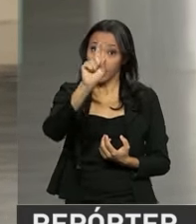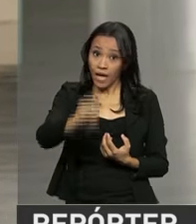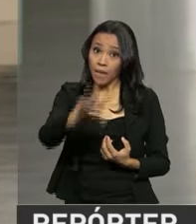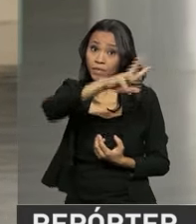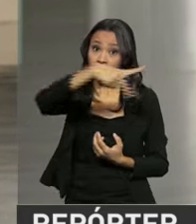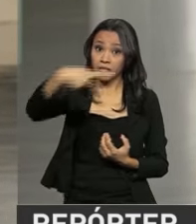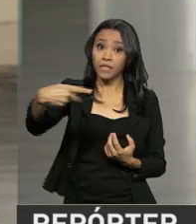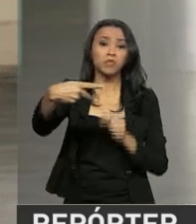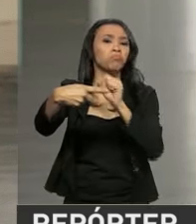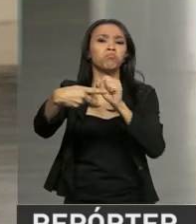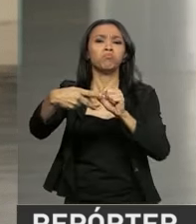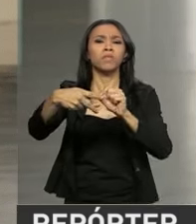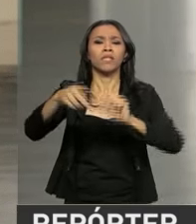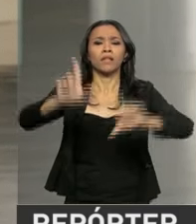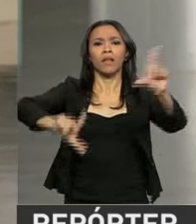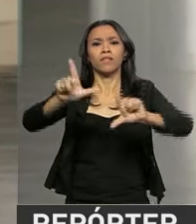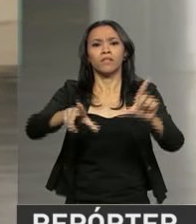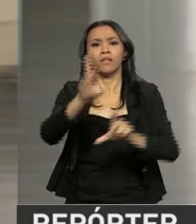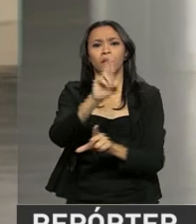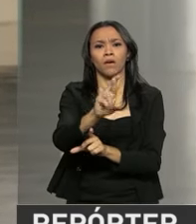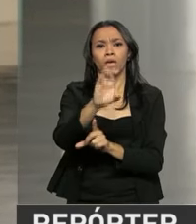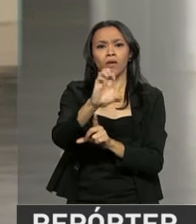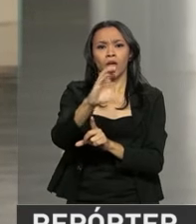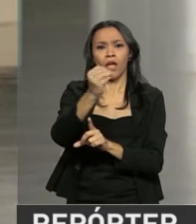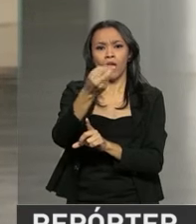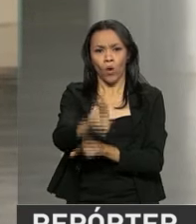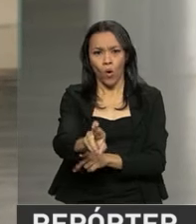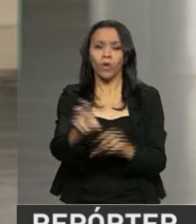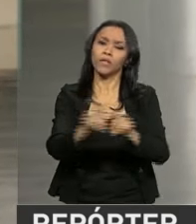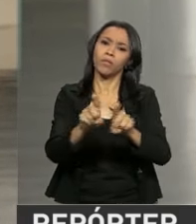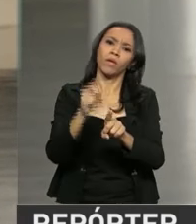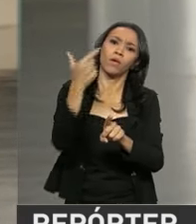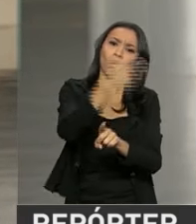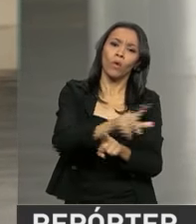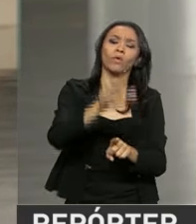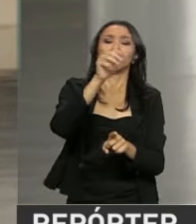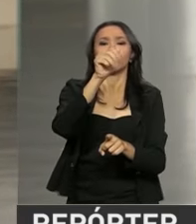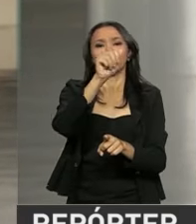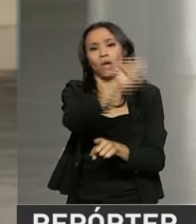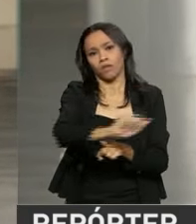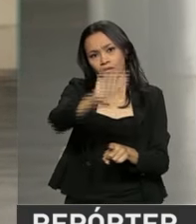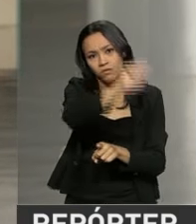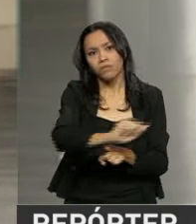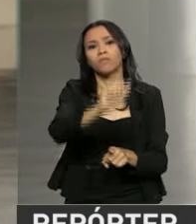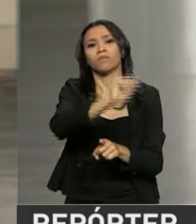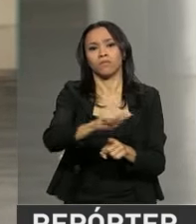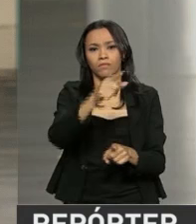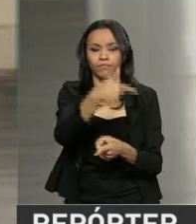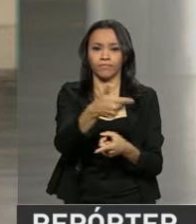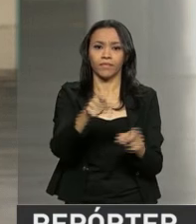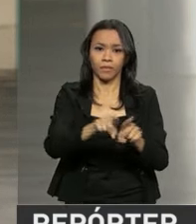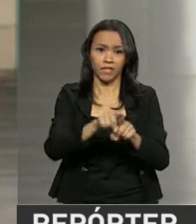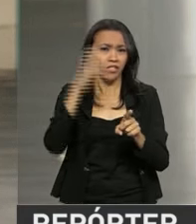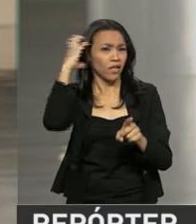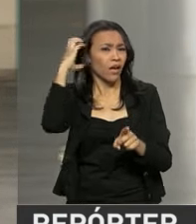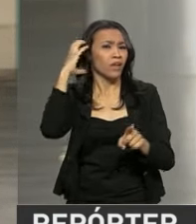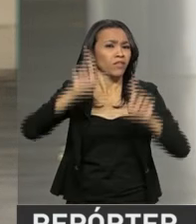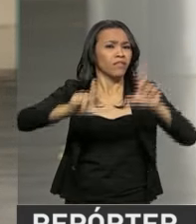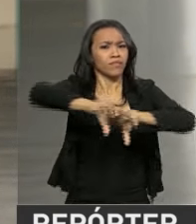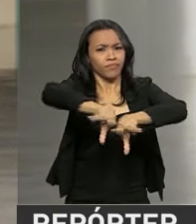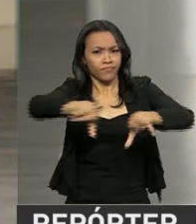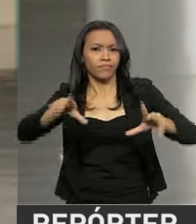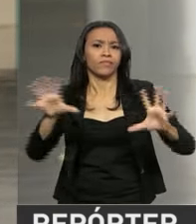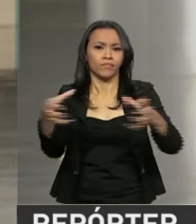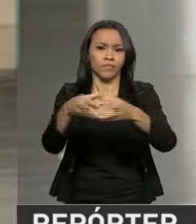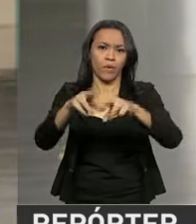também presidente da Abratel, a Associação Brasileira de Rádio e Televisão. Às 11h15, Michel Temer recebe o ministro do Tribunal de Contas